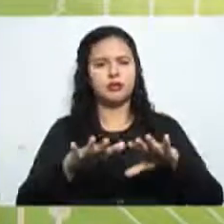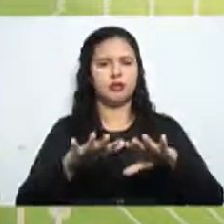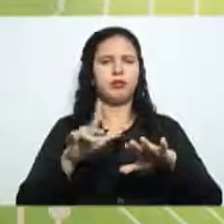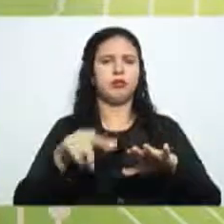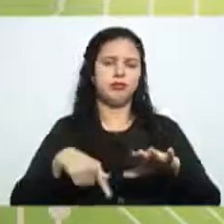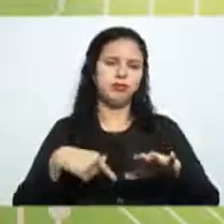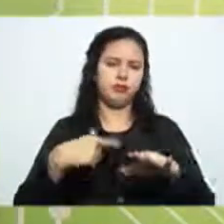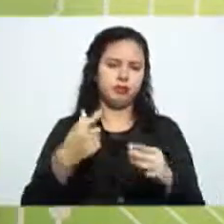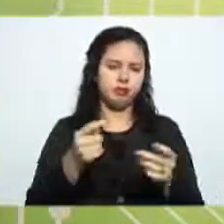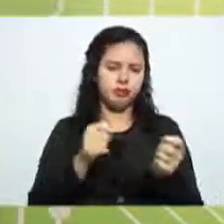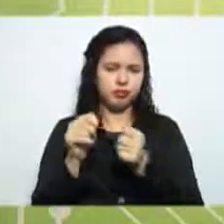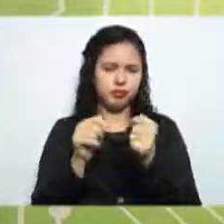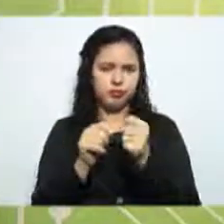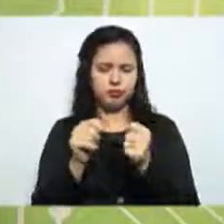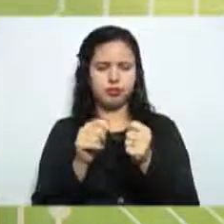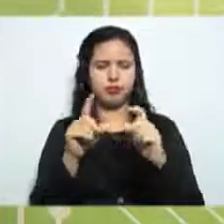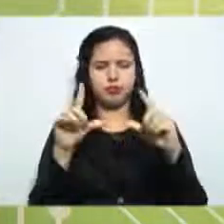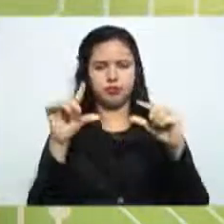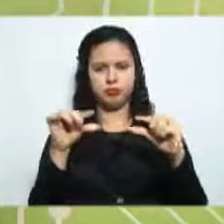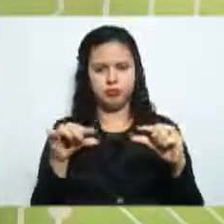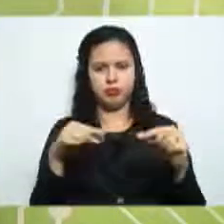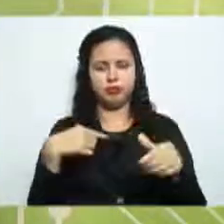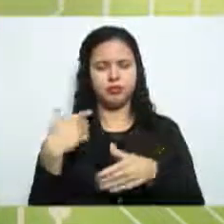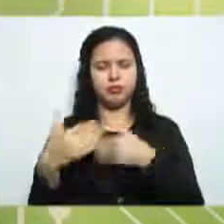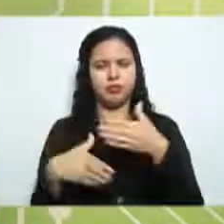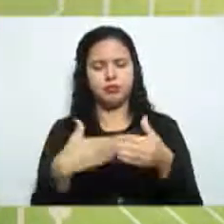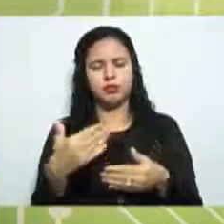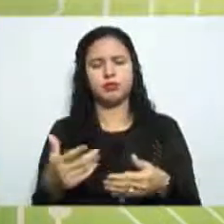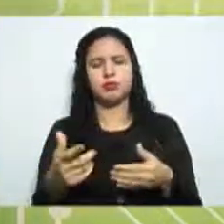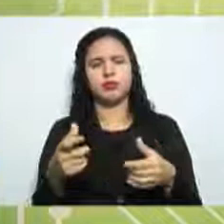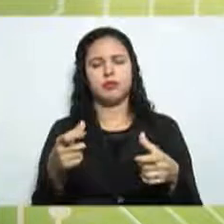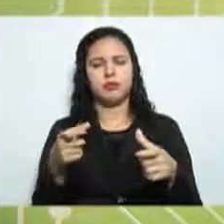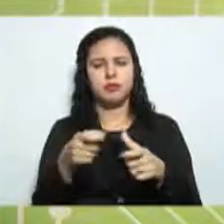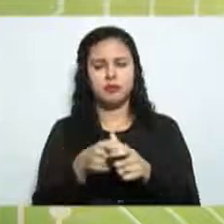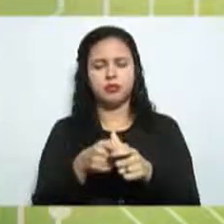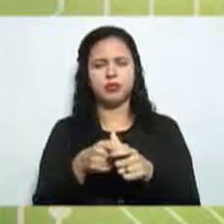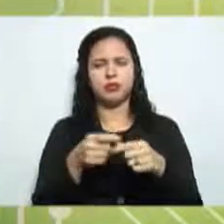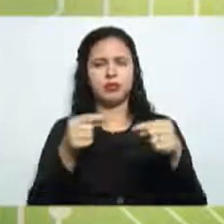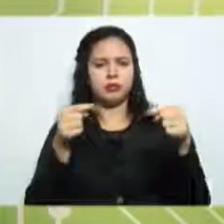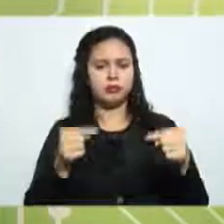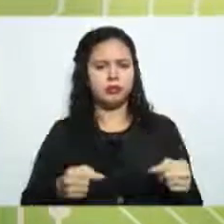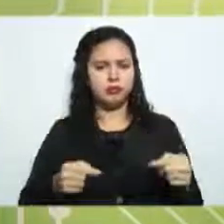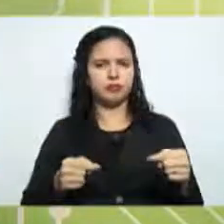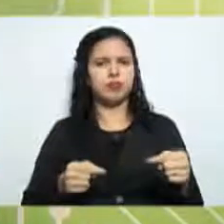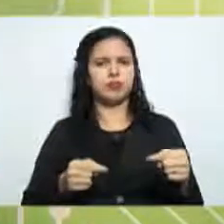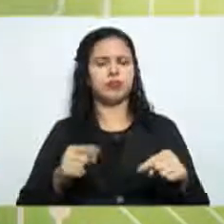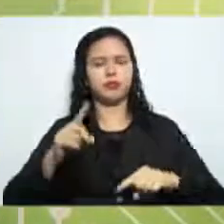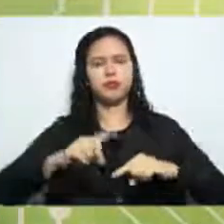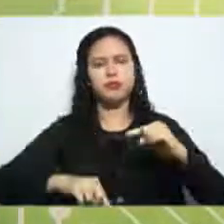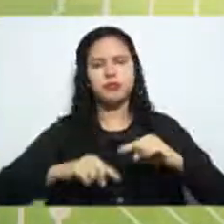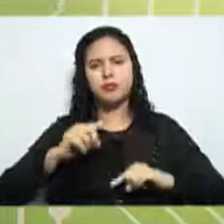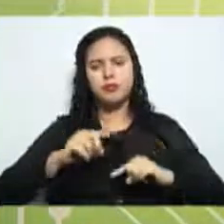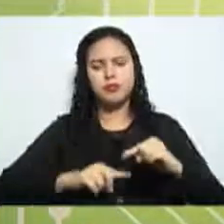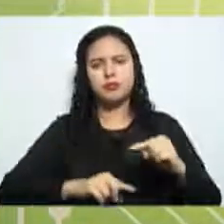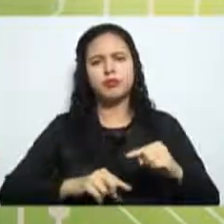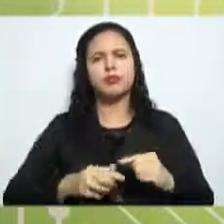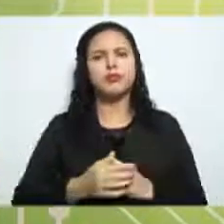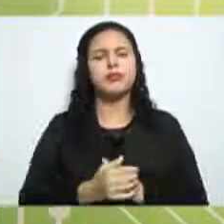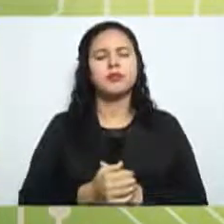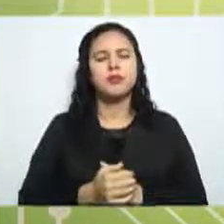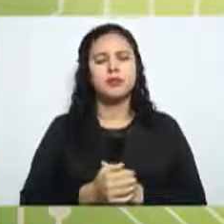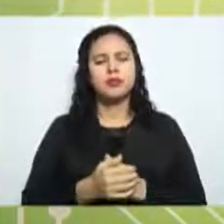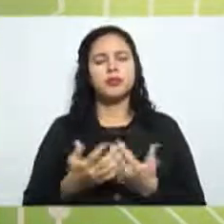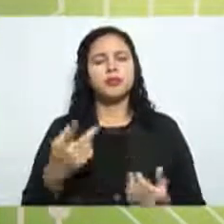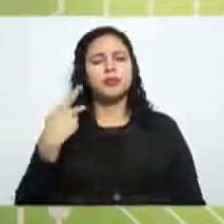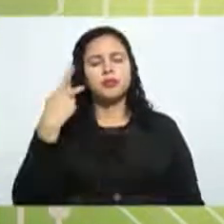menos desenvolvidas, que a gente tem pouca concorrência para um mesmo produto. Quando a gente fala de política econômica